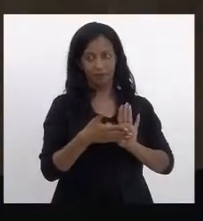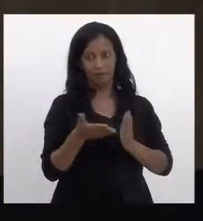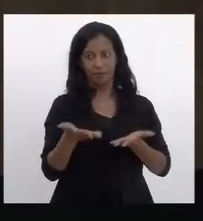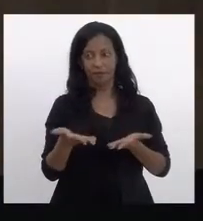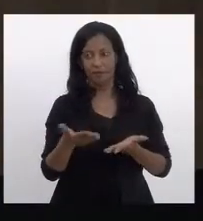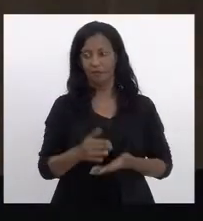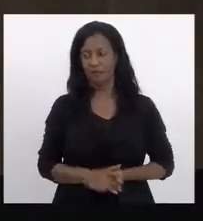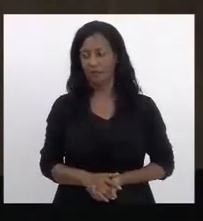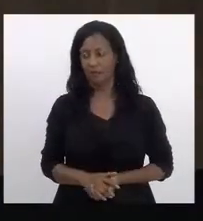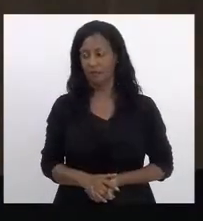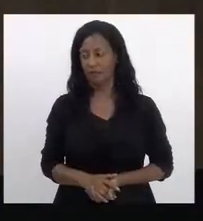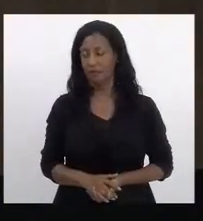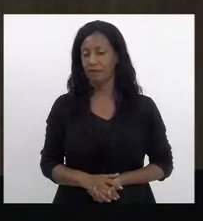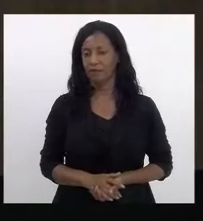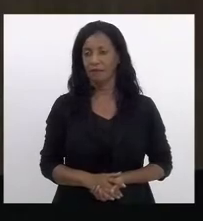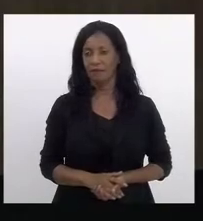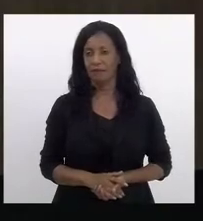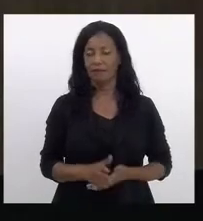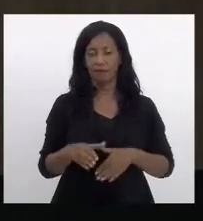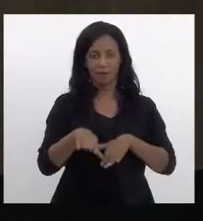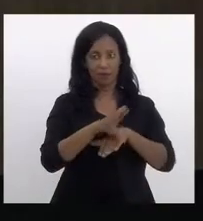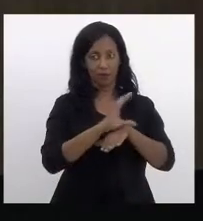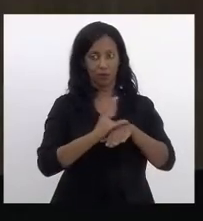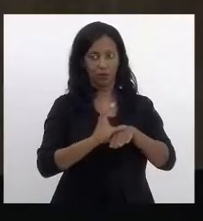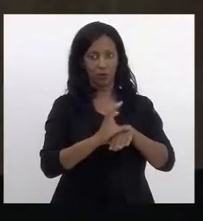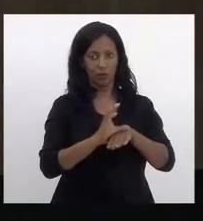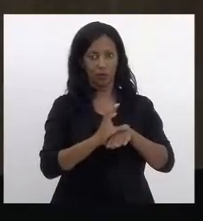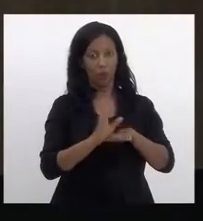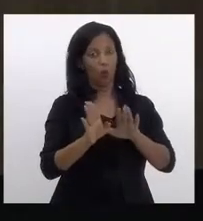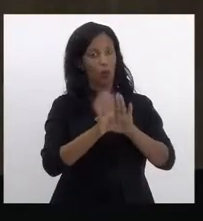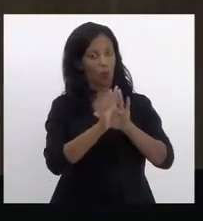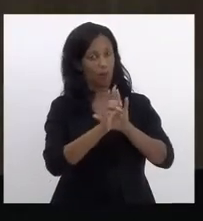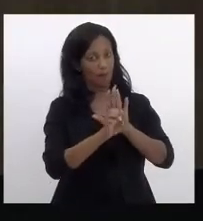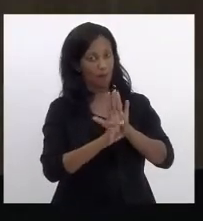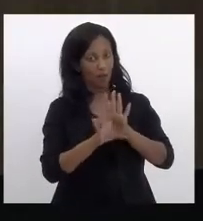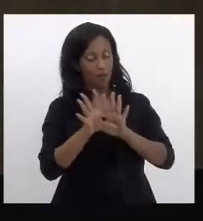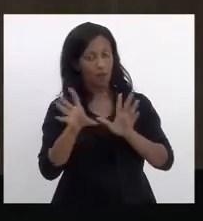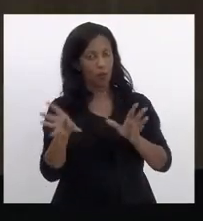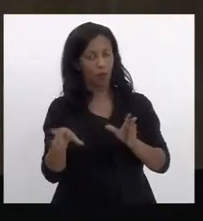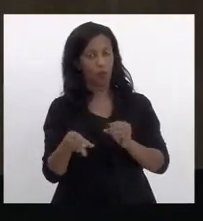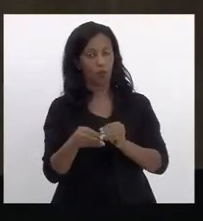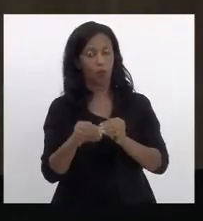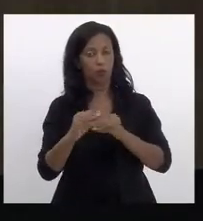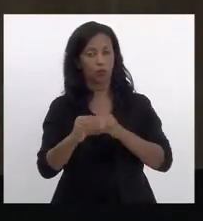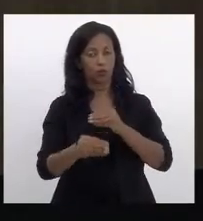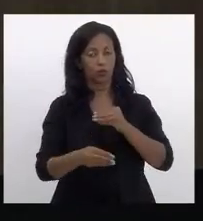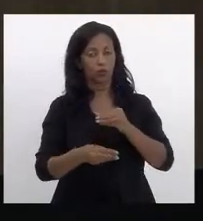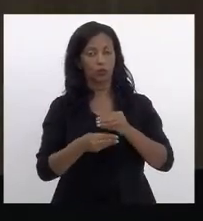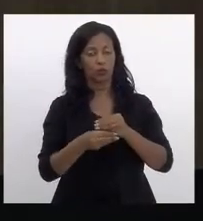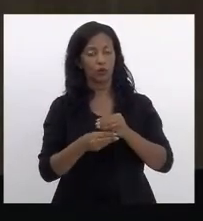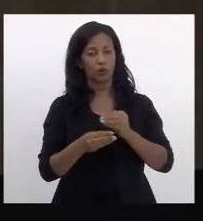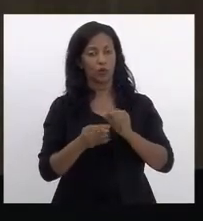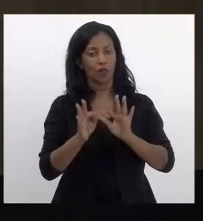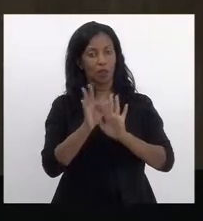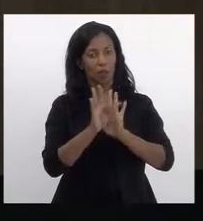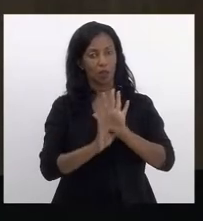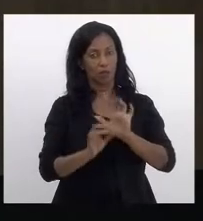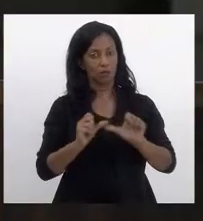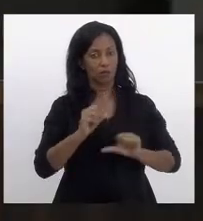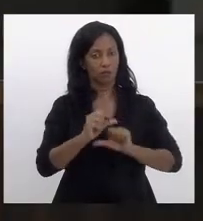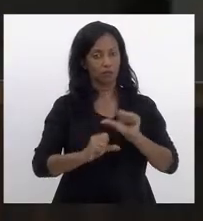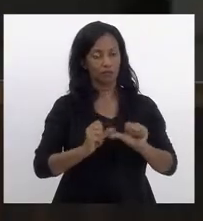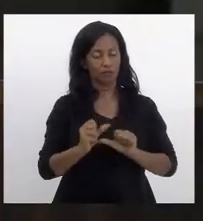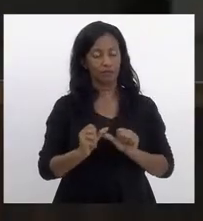o parecer é pela constitucionalidade, com emenda, concluindo por substitutivo e pedindo forma final de redação. Que a